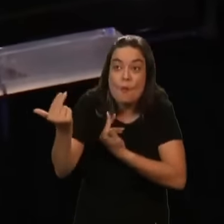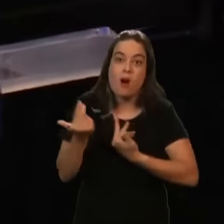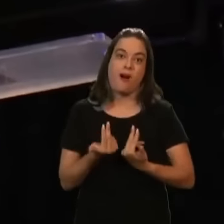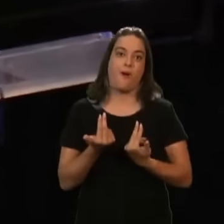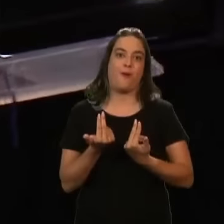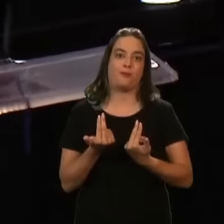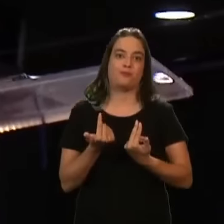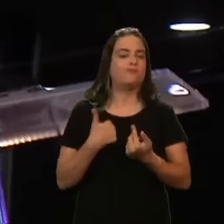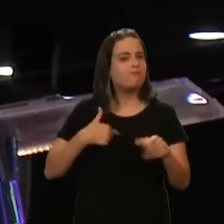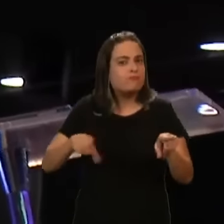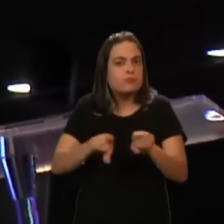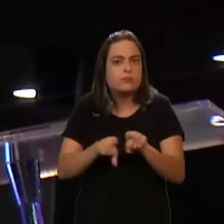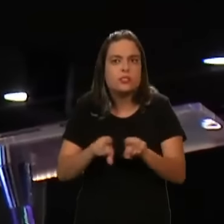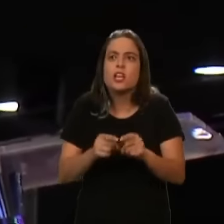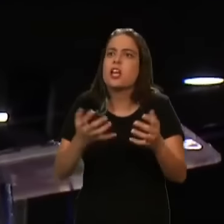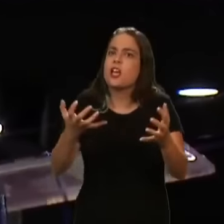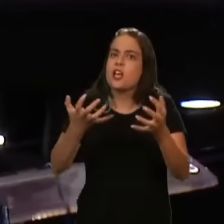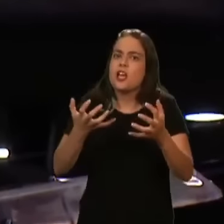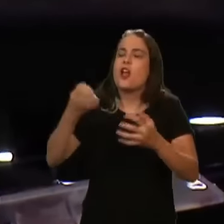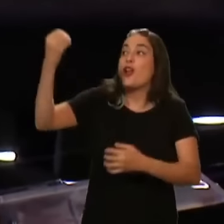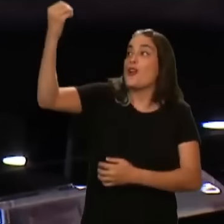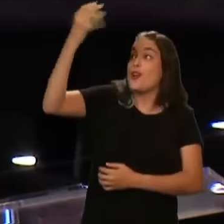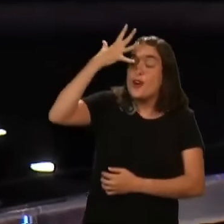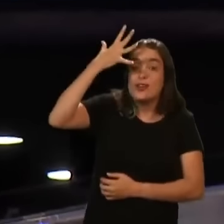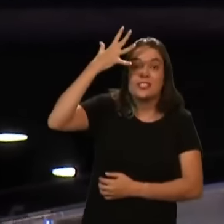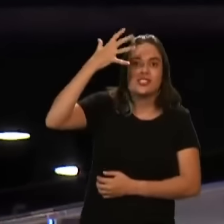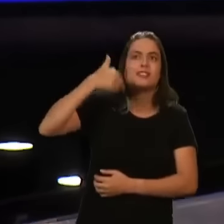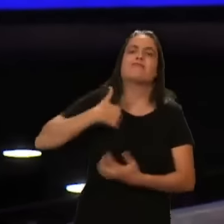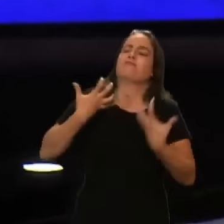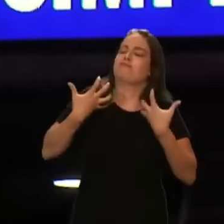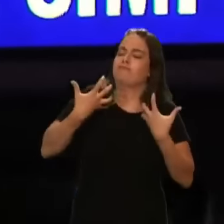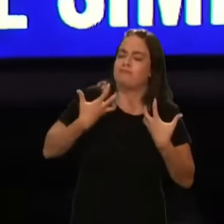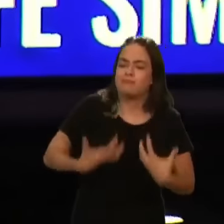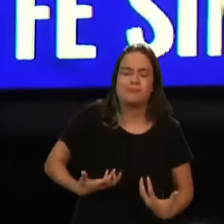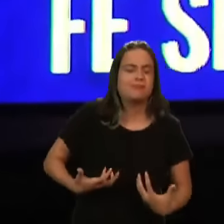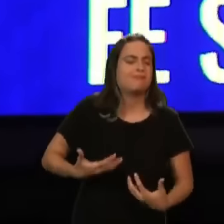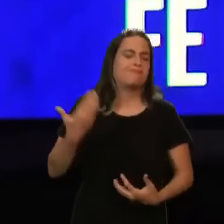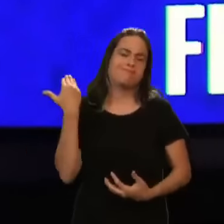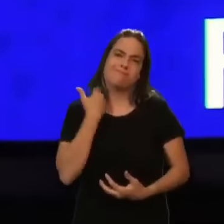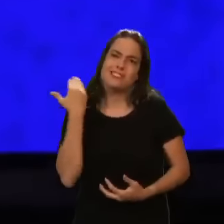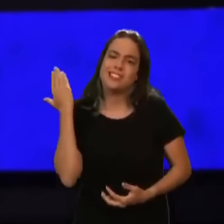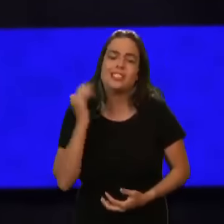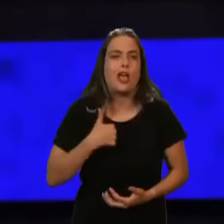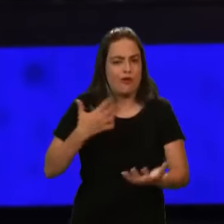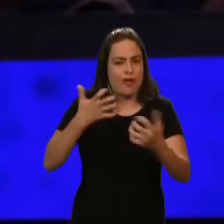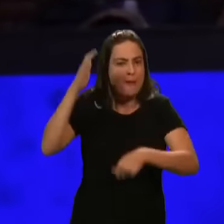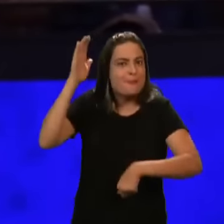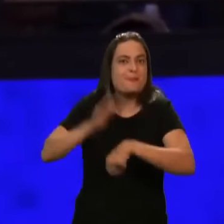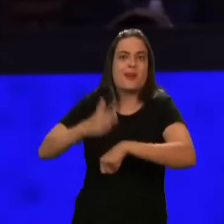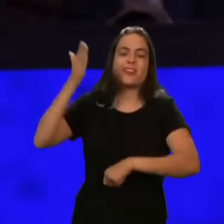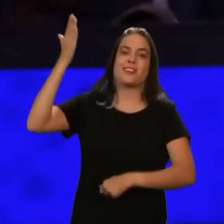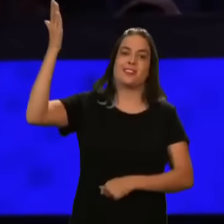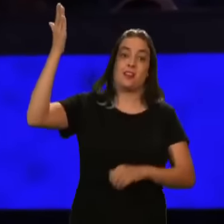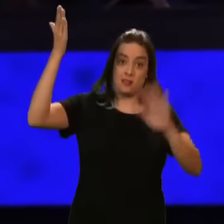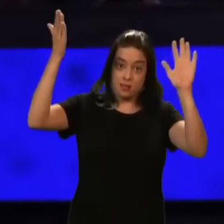Eu também estou querendo minha luz. Estou cansei da minha condição e eu quero mais. Quem quer mais